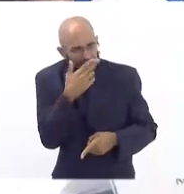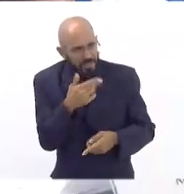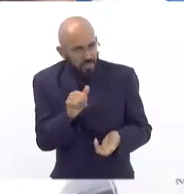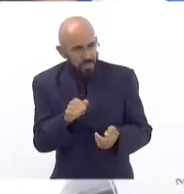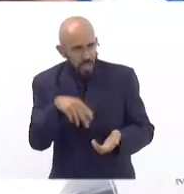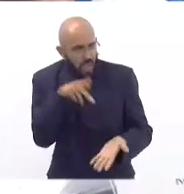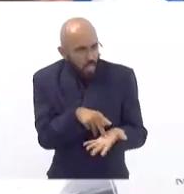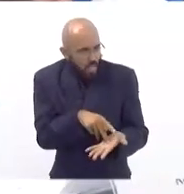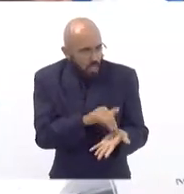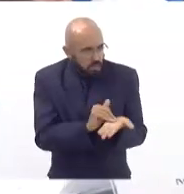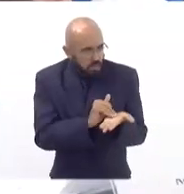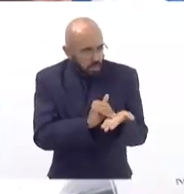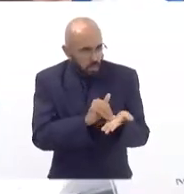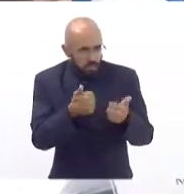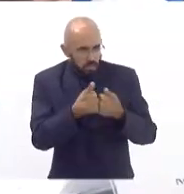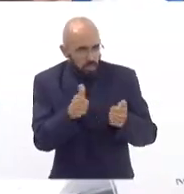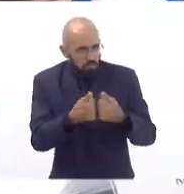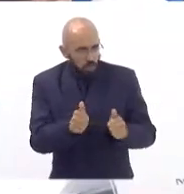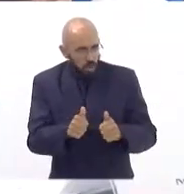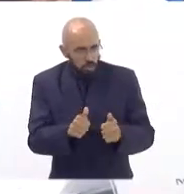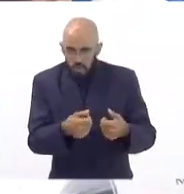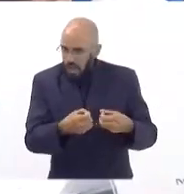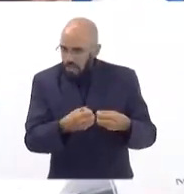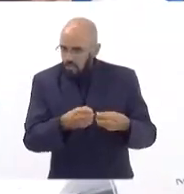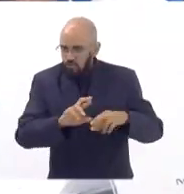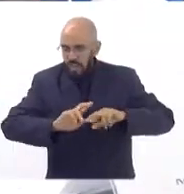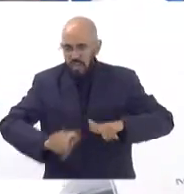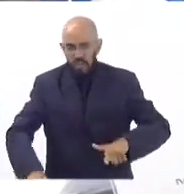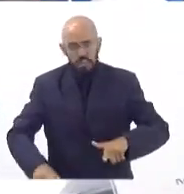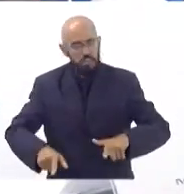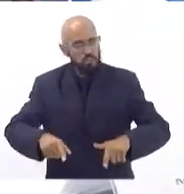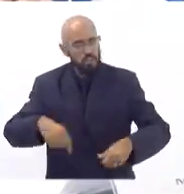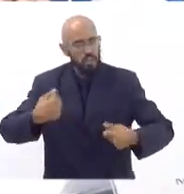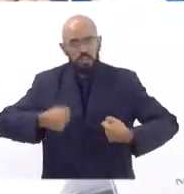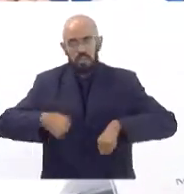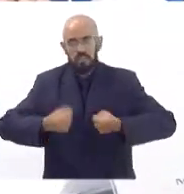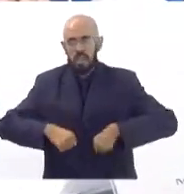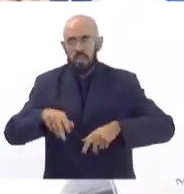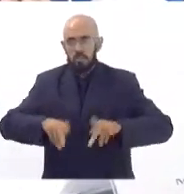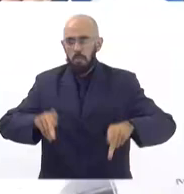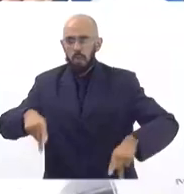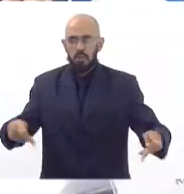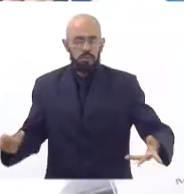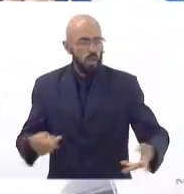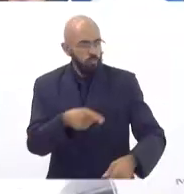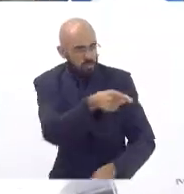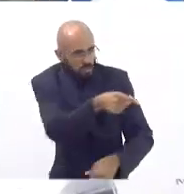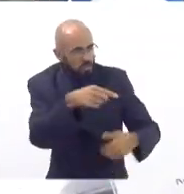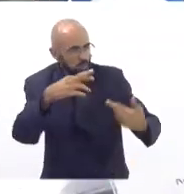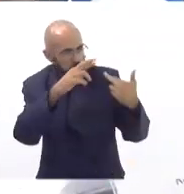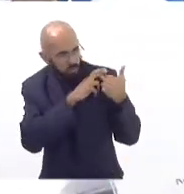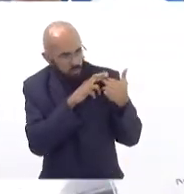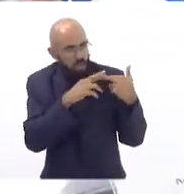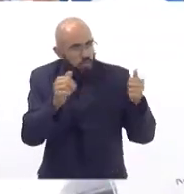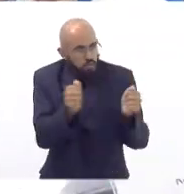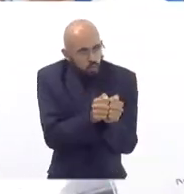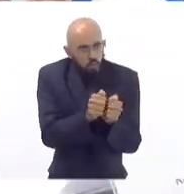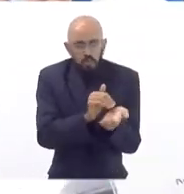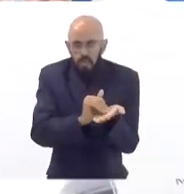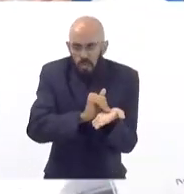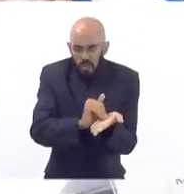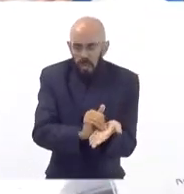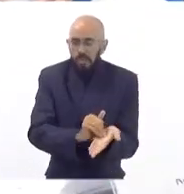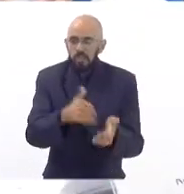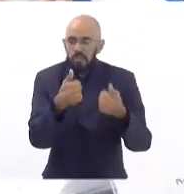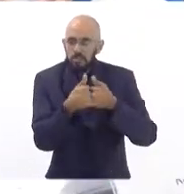transporta está muito distante da Vida do dia a dia do cotidiano da população vocês são responsável quando se trata de transporte